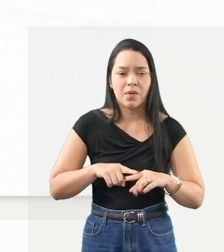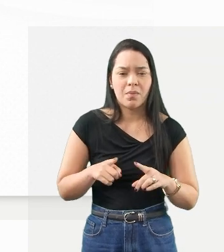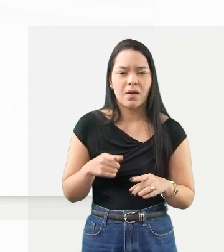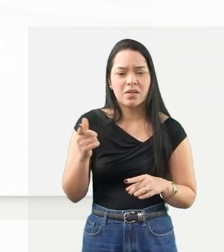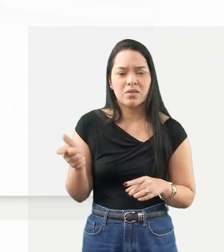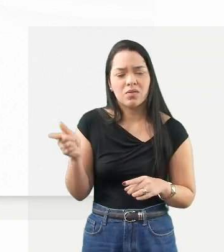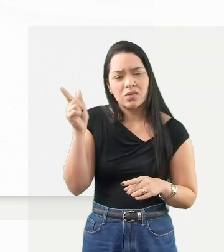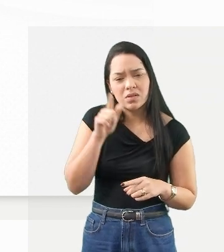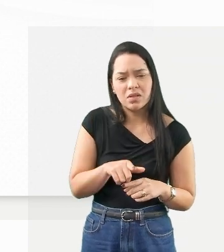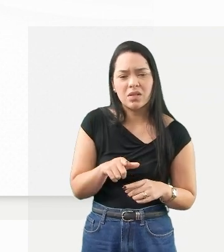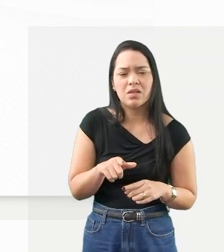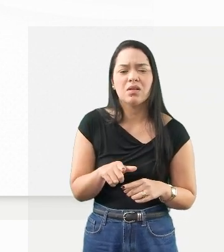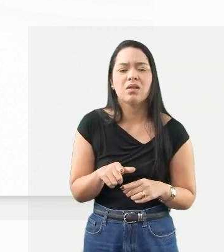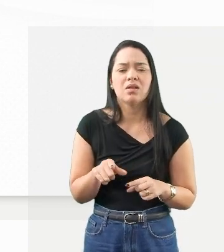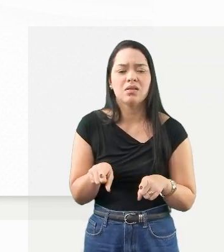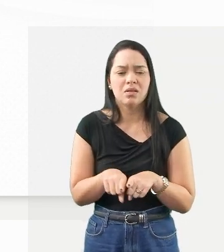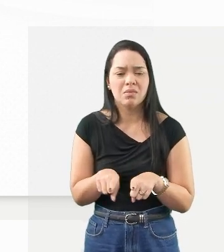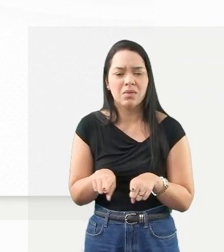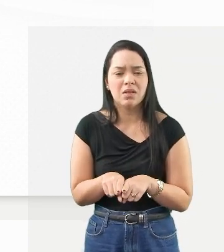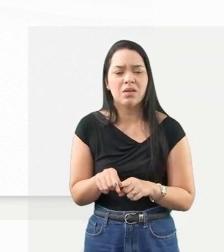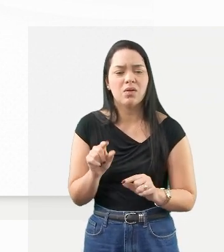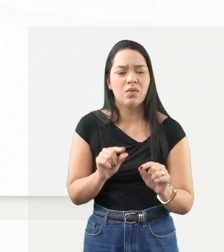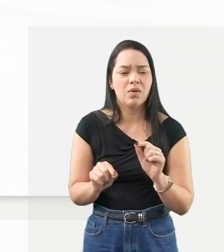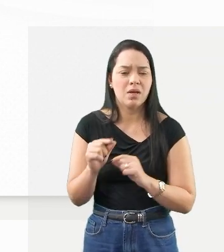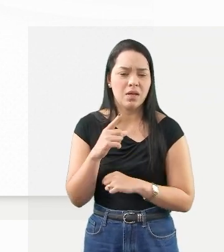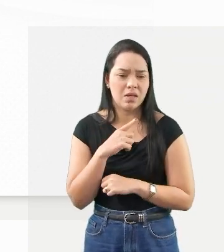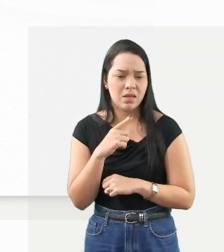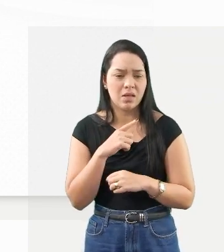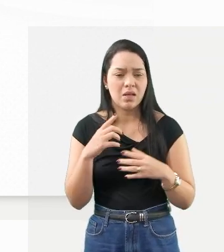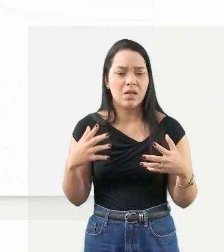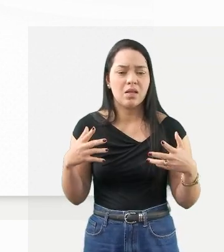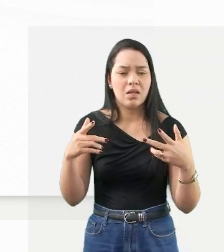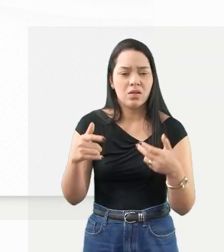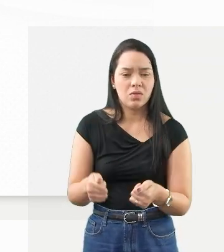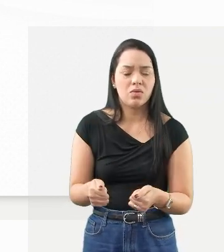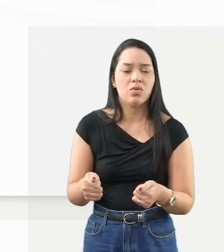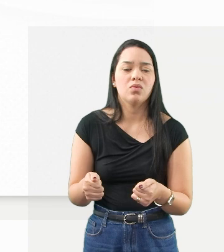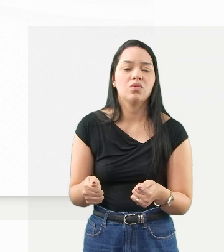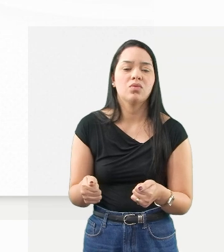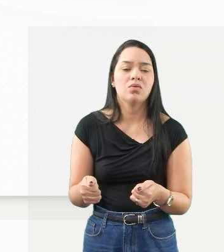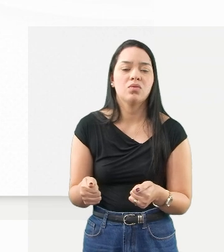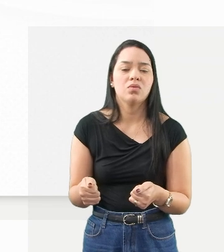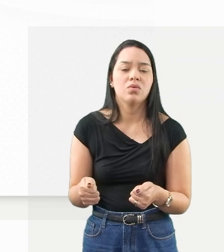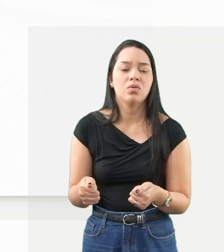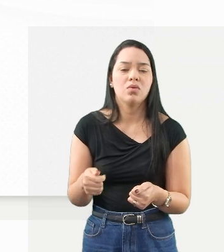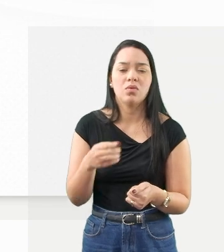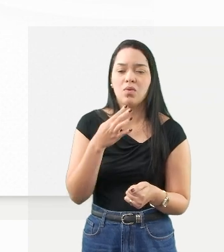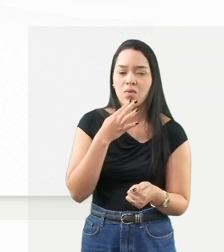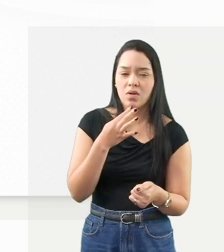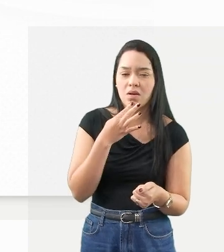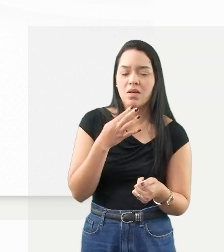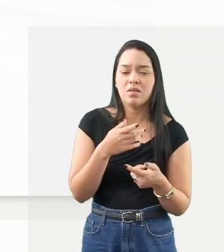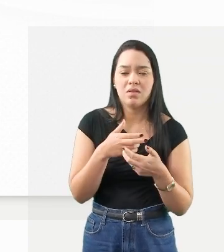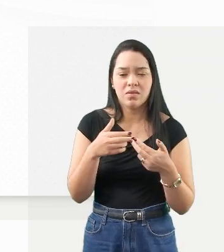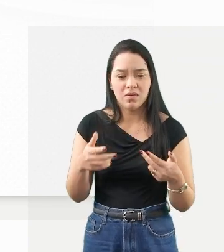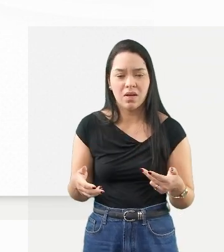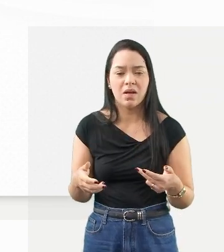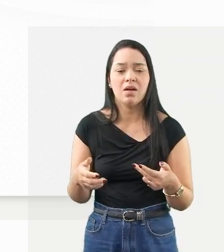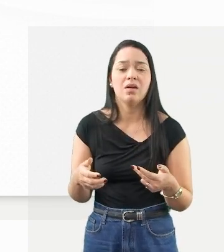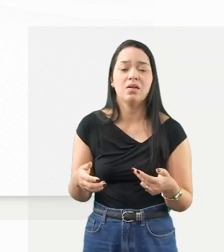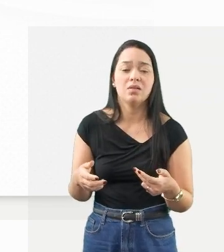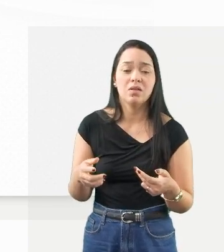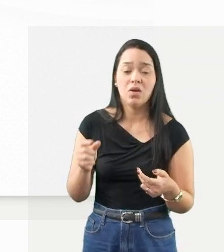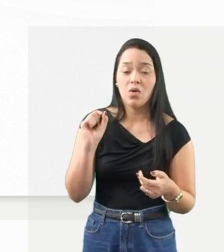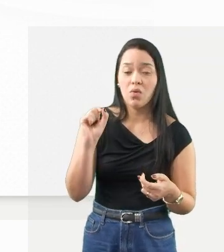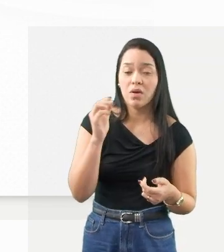consiga oferecer e vender esse produto, o que foi feito? Tem todo um contexto, conheça nossas opções, desfrute do que